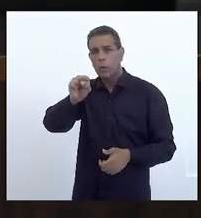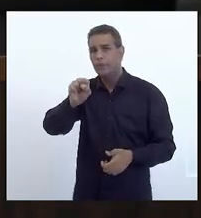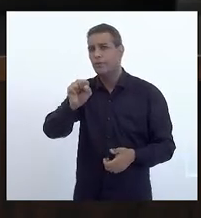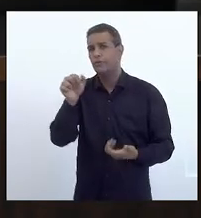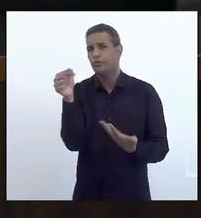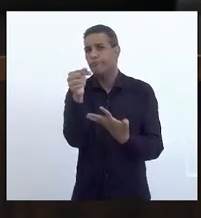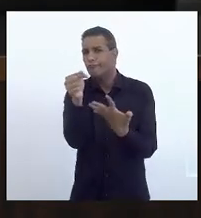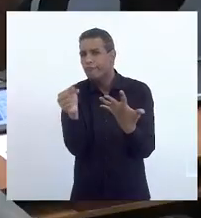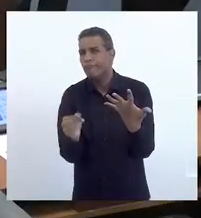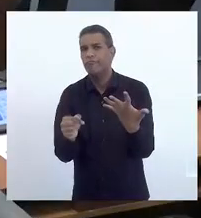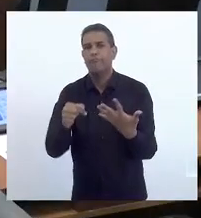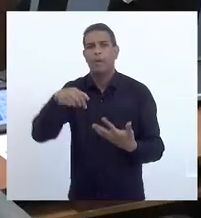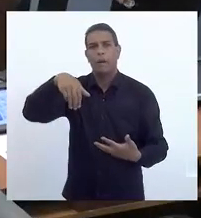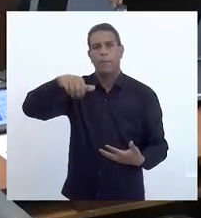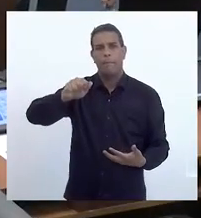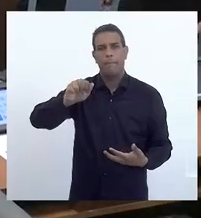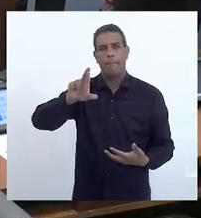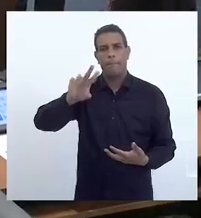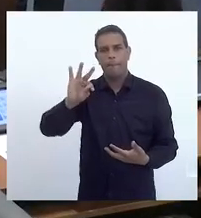Marta,